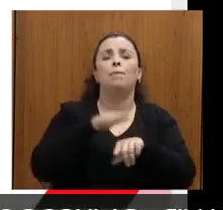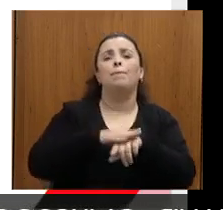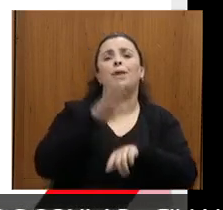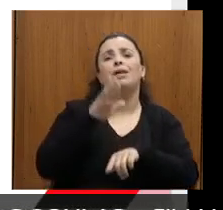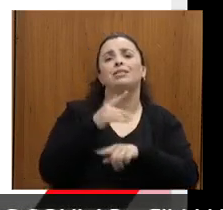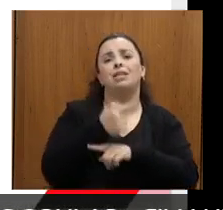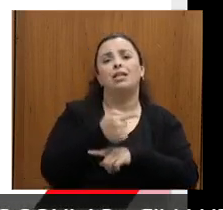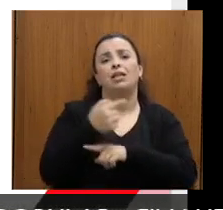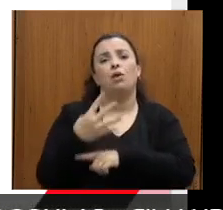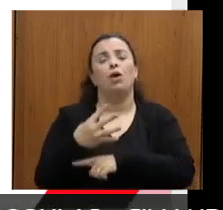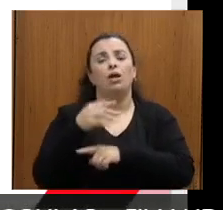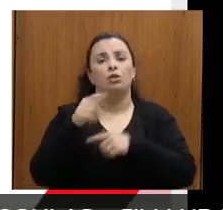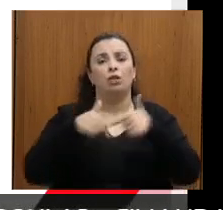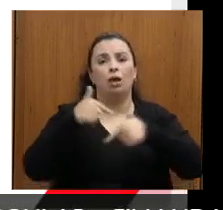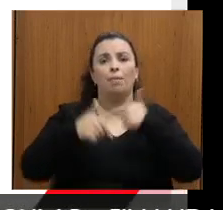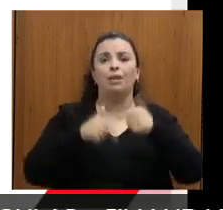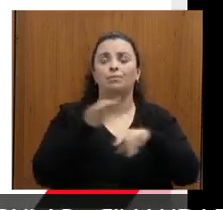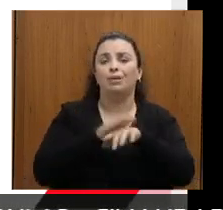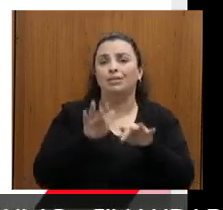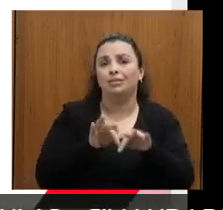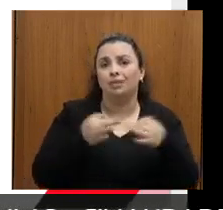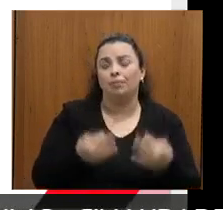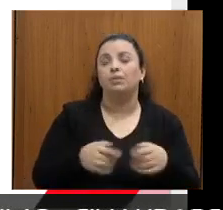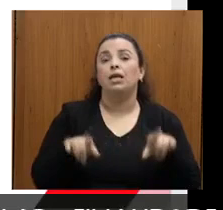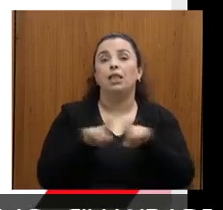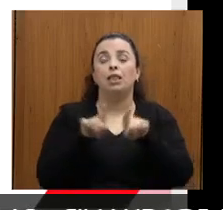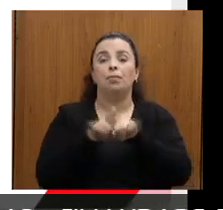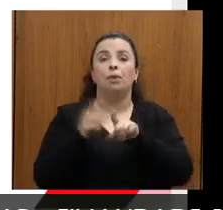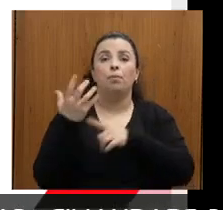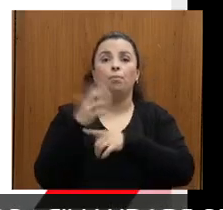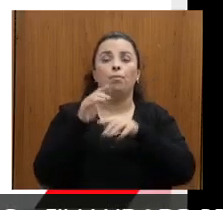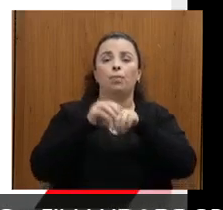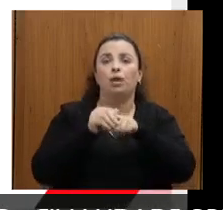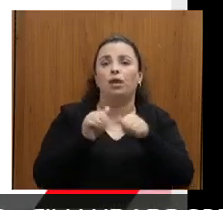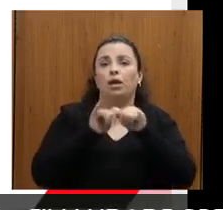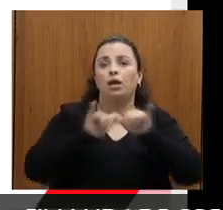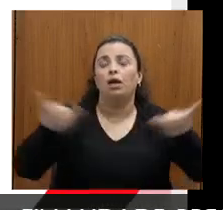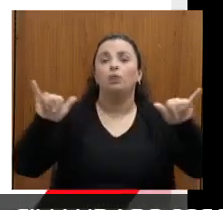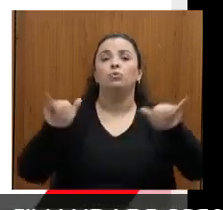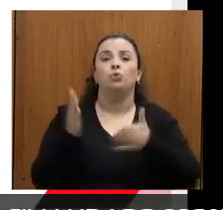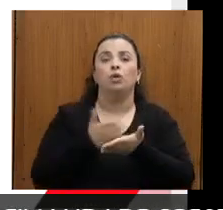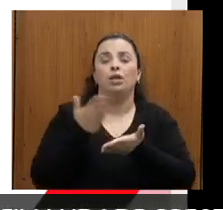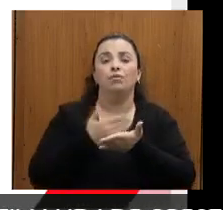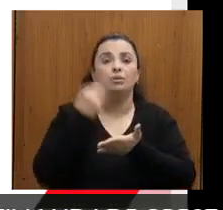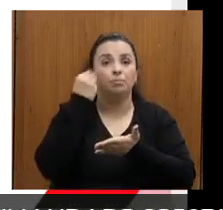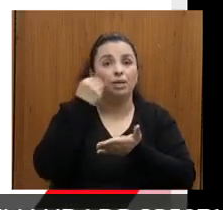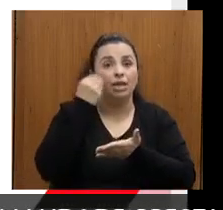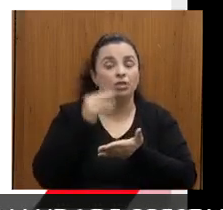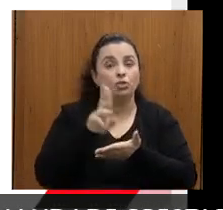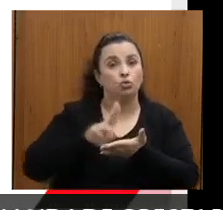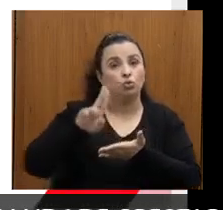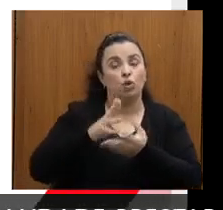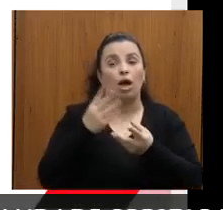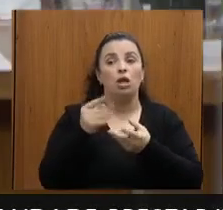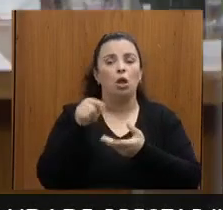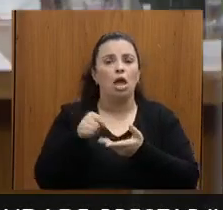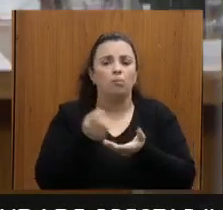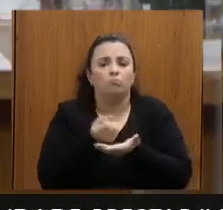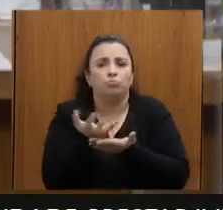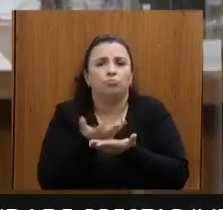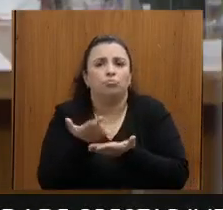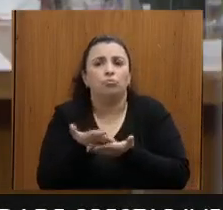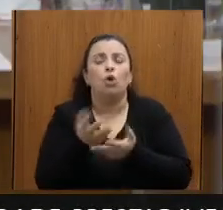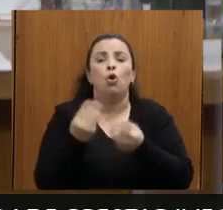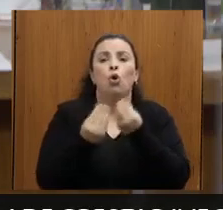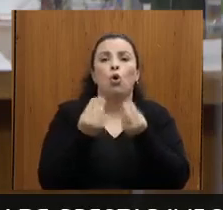serviços e publicamos o livro de pesquisa de experiência do usuário, ou seja, buscando entender como o usuário acessa o serviço público para que a gente